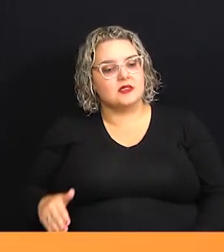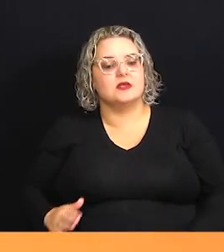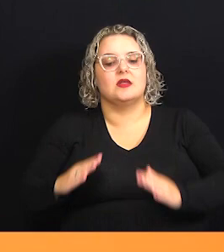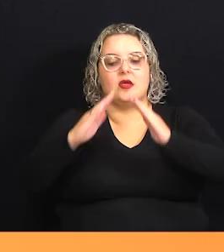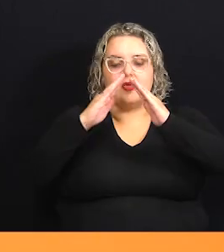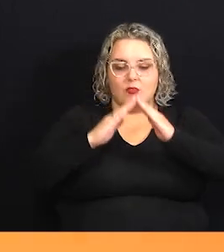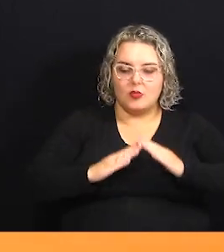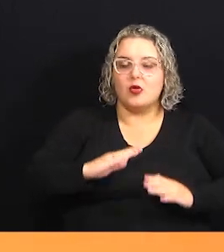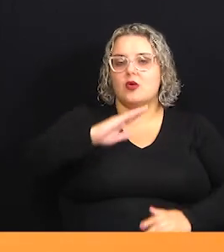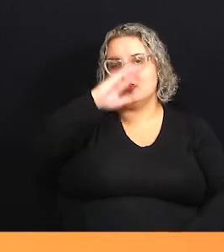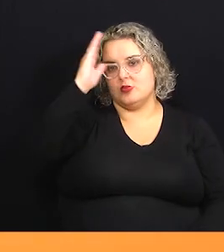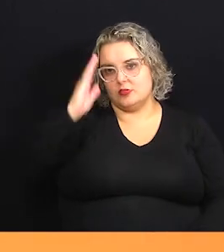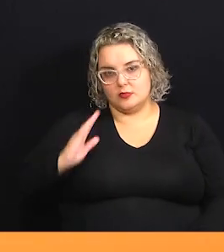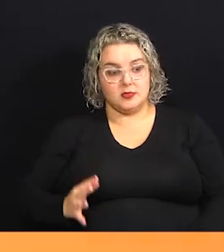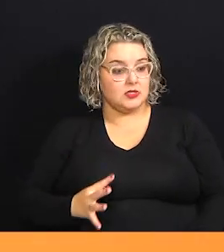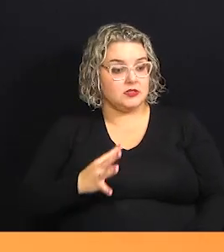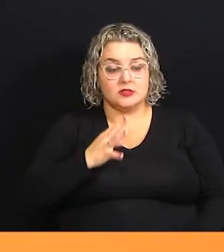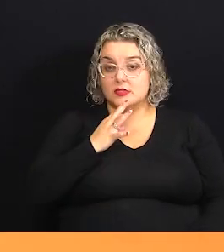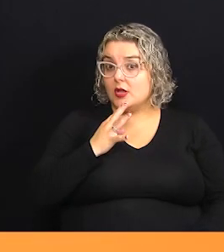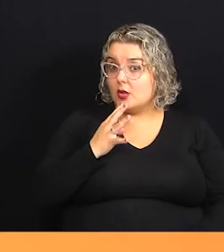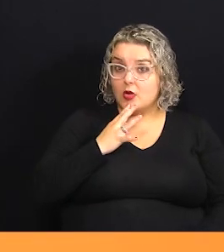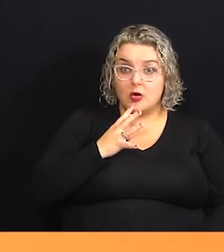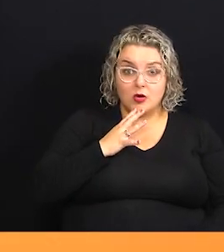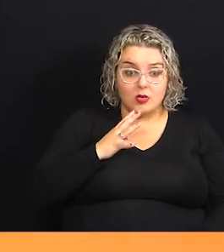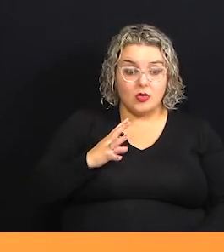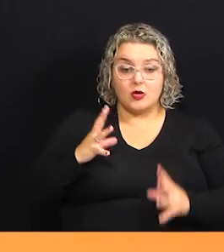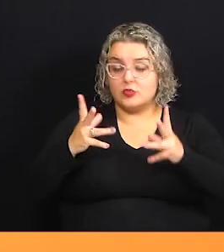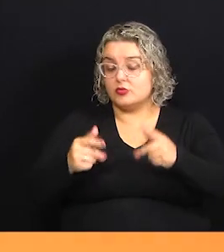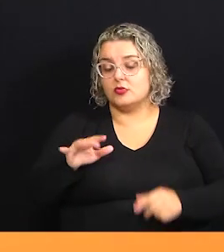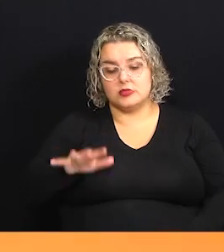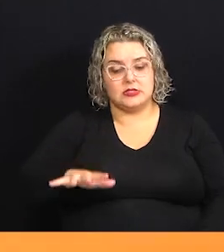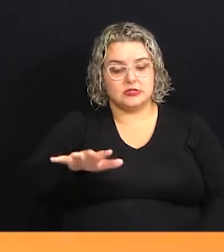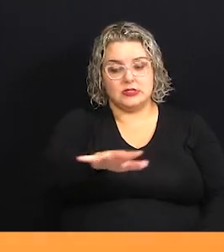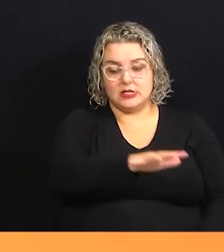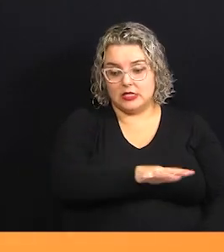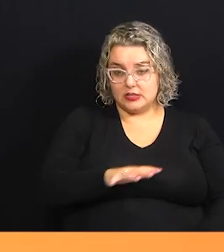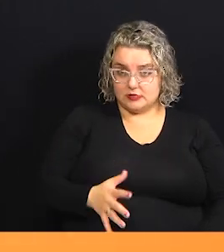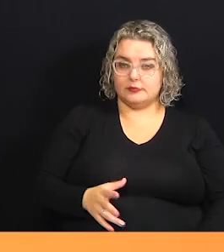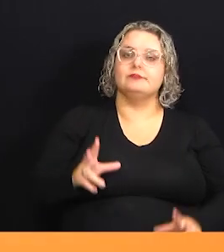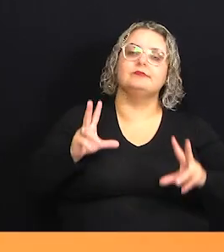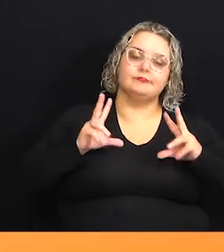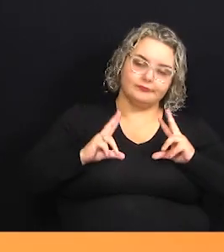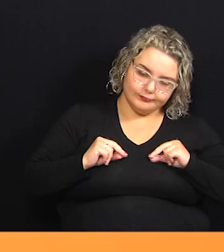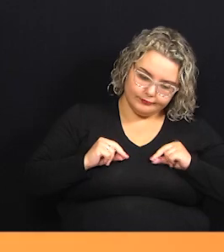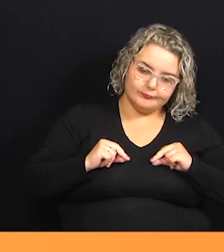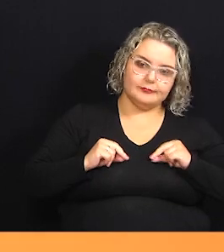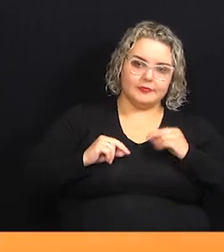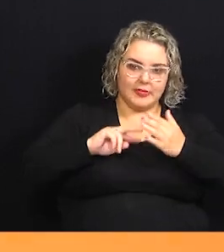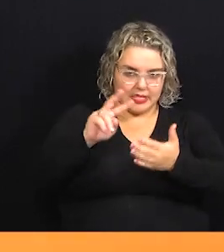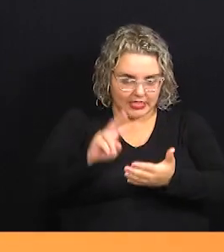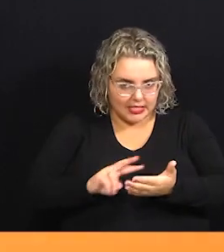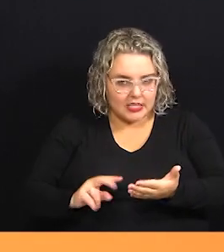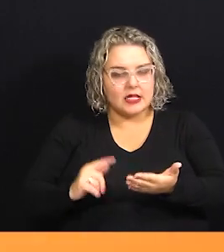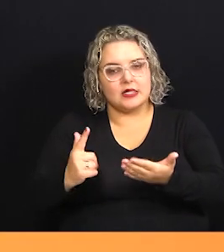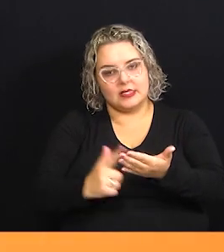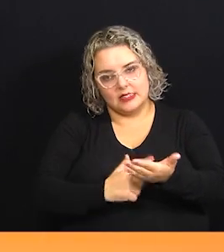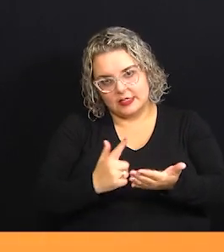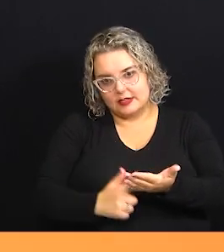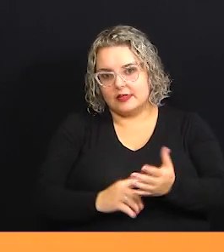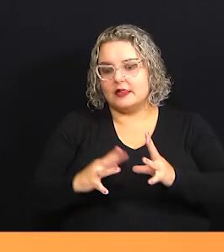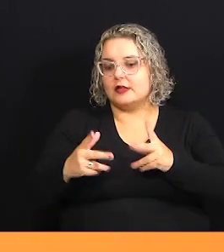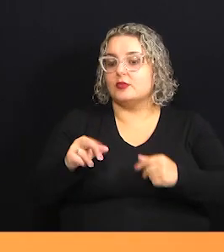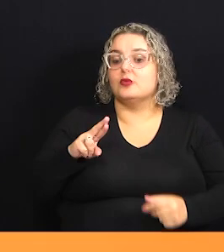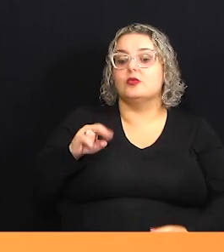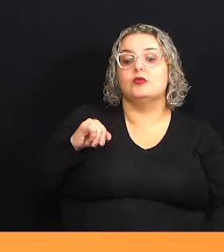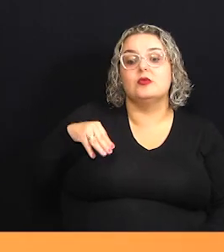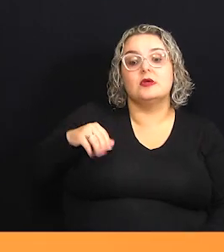Brasil, mas que não conhecem todas as regiões, merecem ler esse livrinho, porque ele é todo